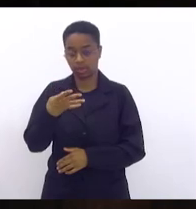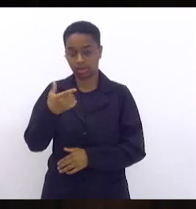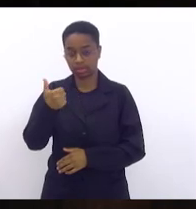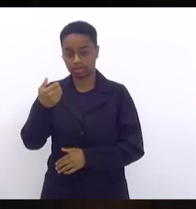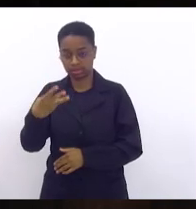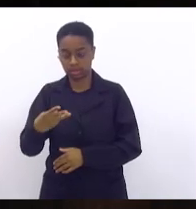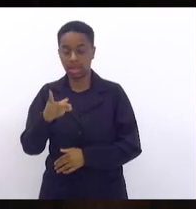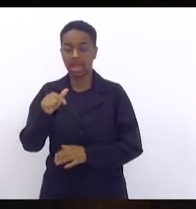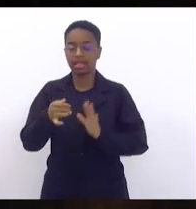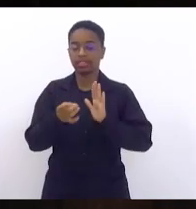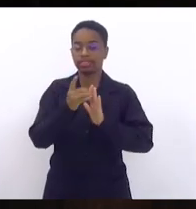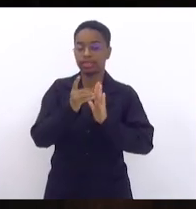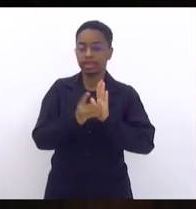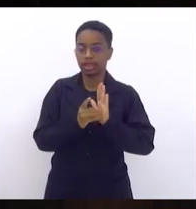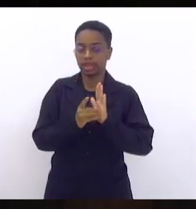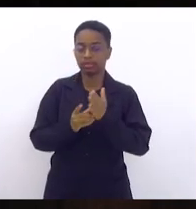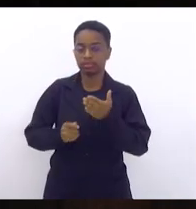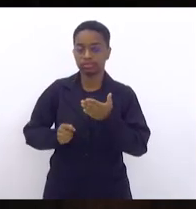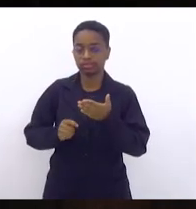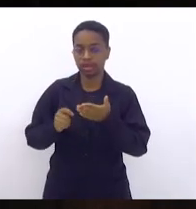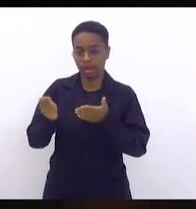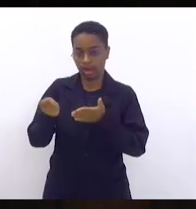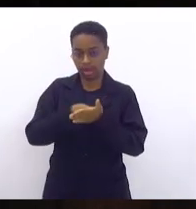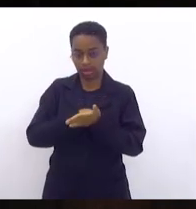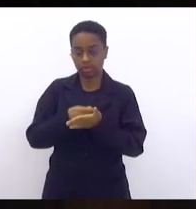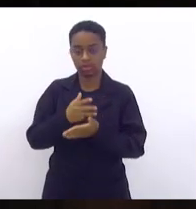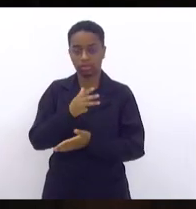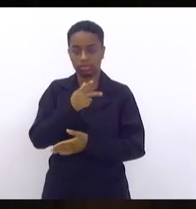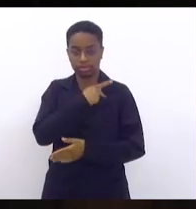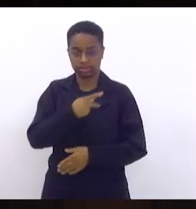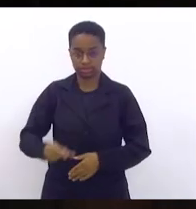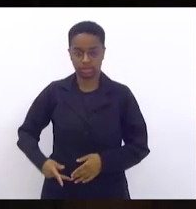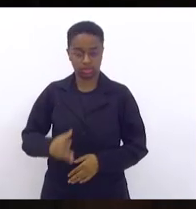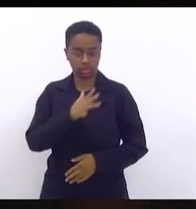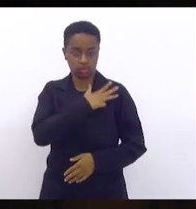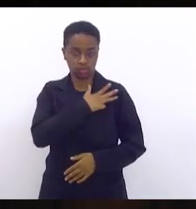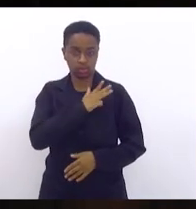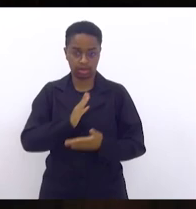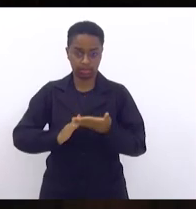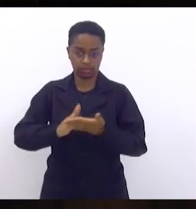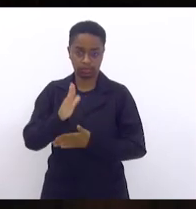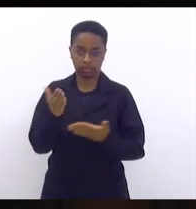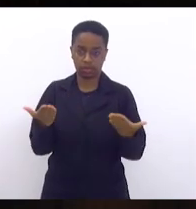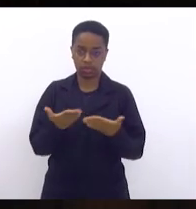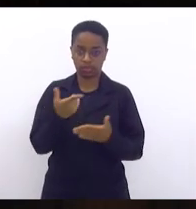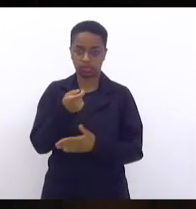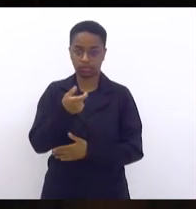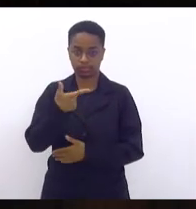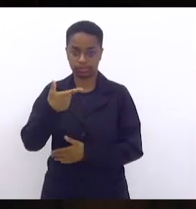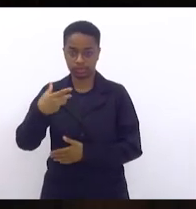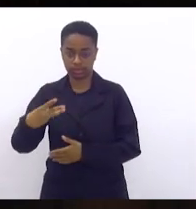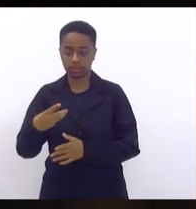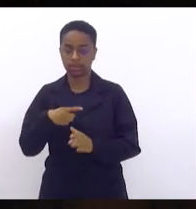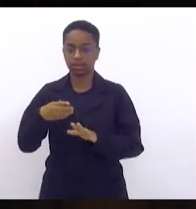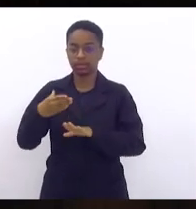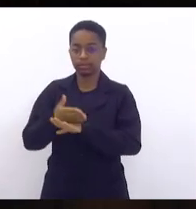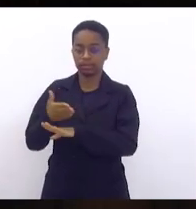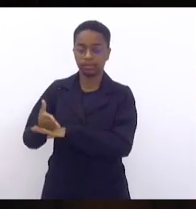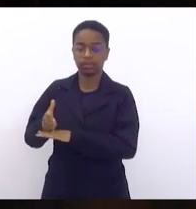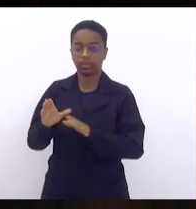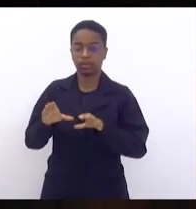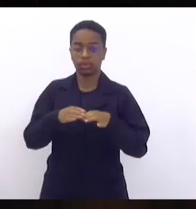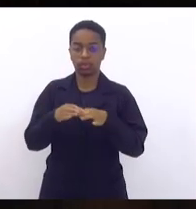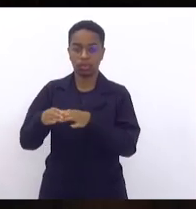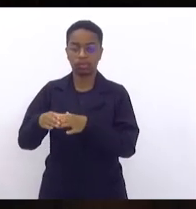editado agora né sancionado pelo presidente Lula já em 2023 que contou com a participação de catadores